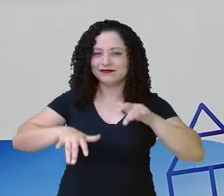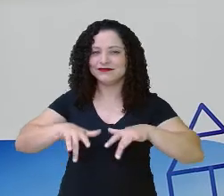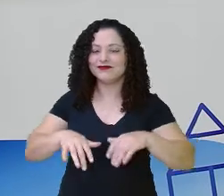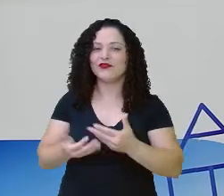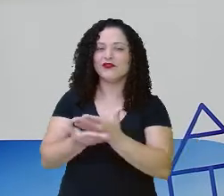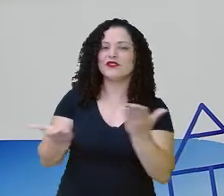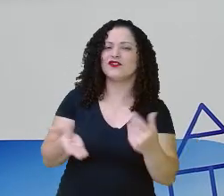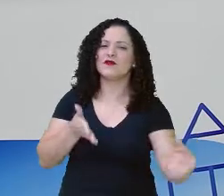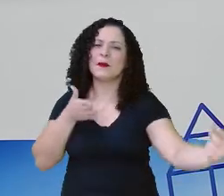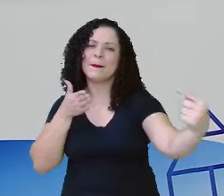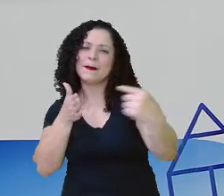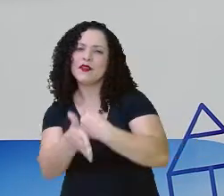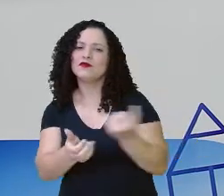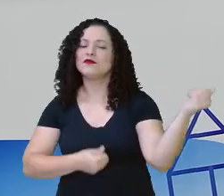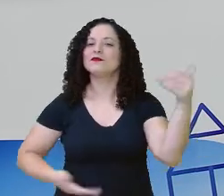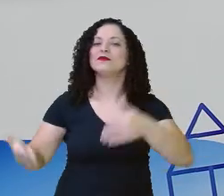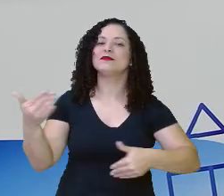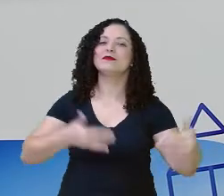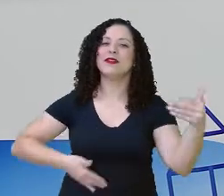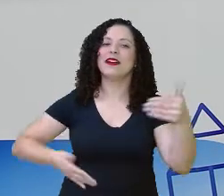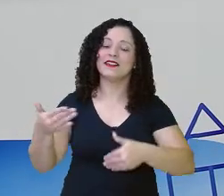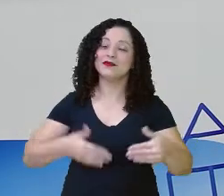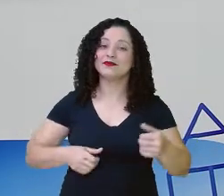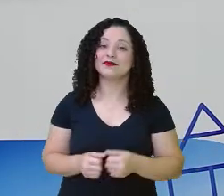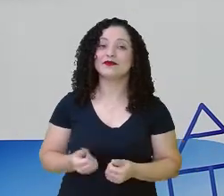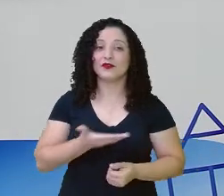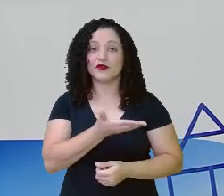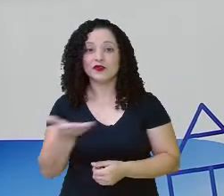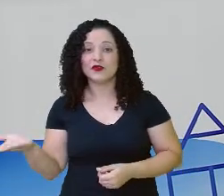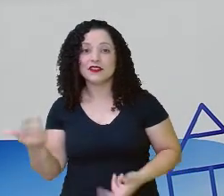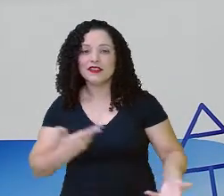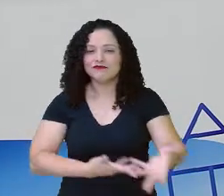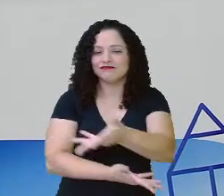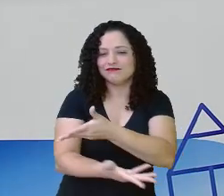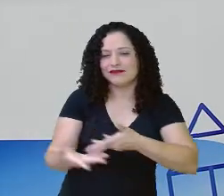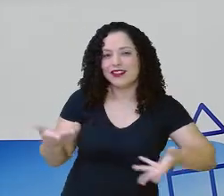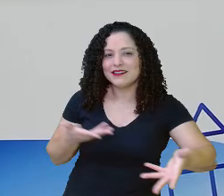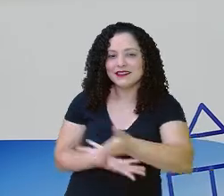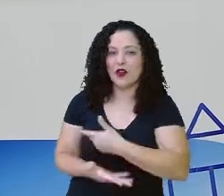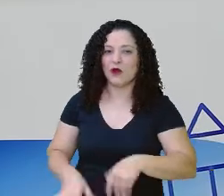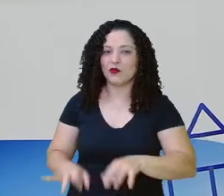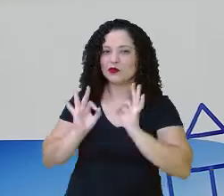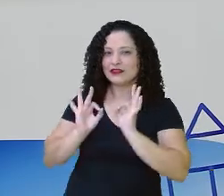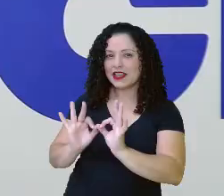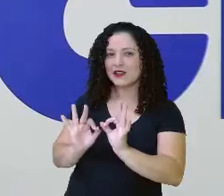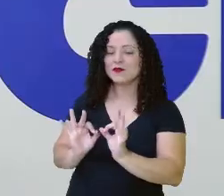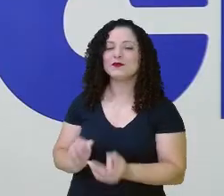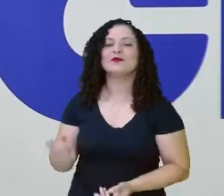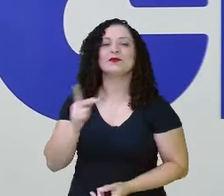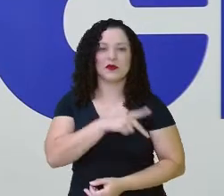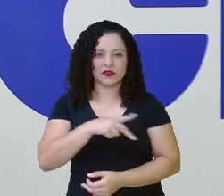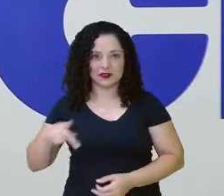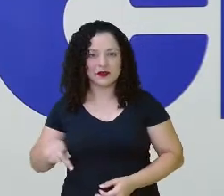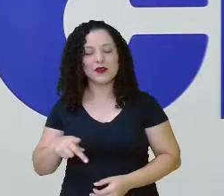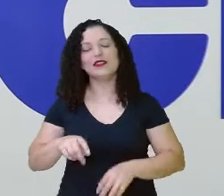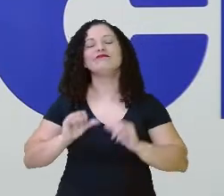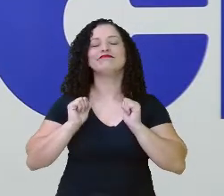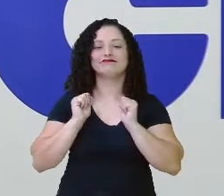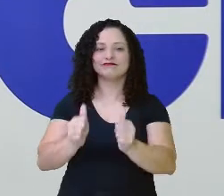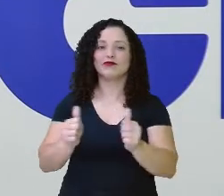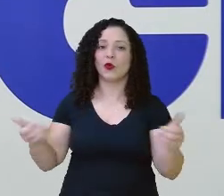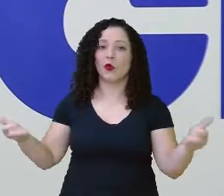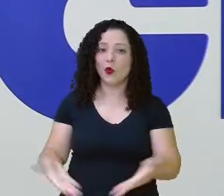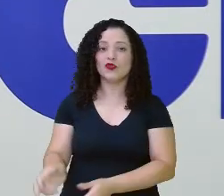pergunta, aguardando a sua resposta, sua interação nessa aula de hoje. Tudo certinho por aí, professora? Tudo certinho. Hoje o quinto ano